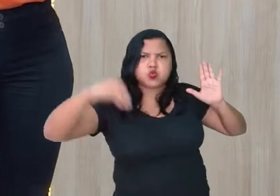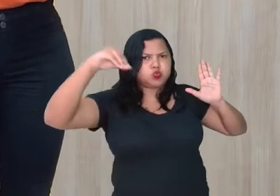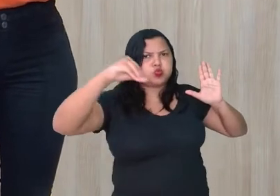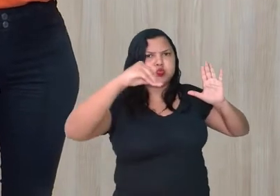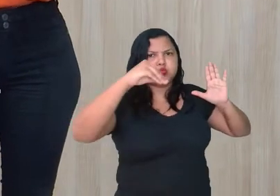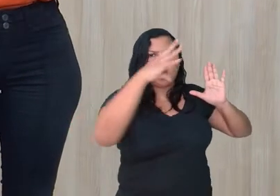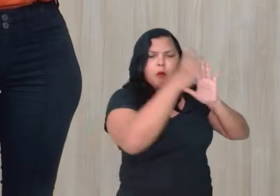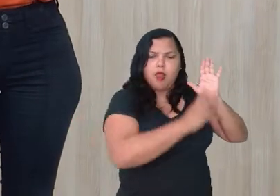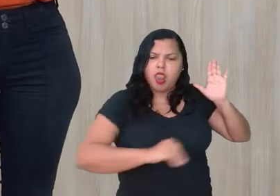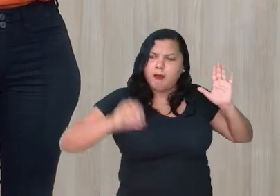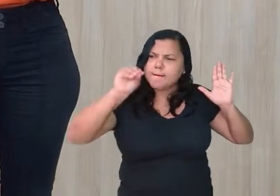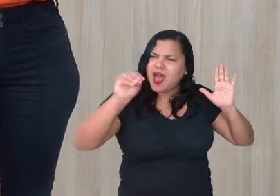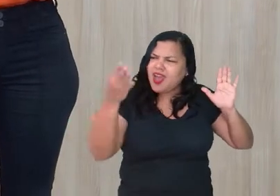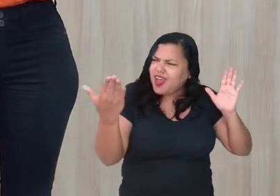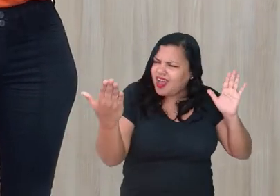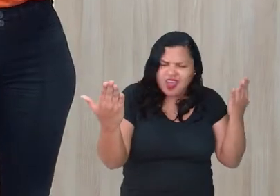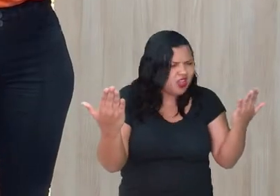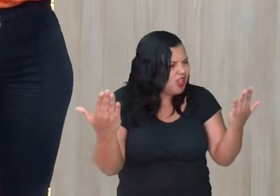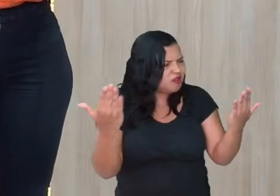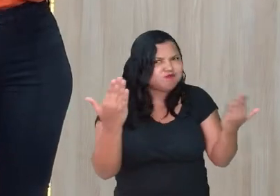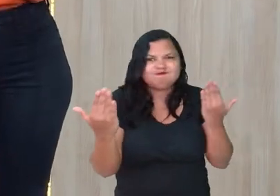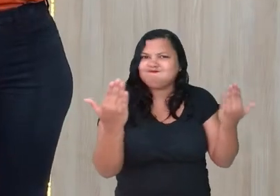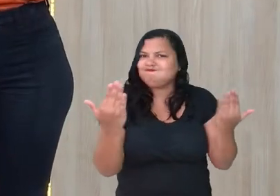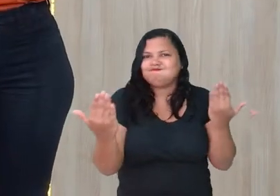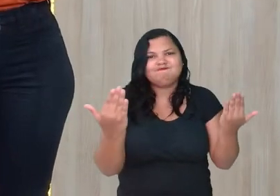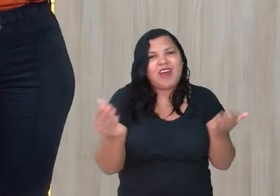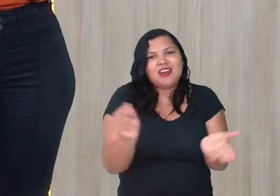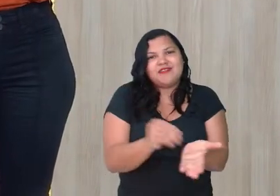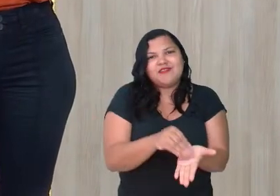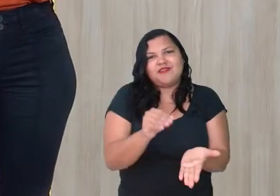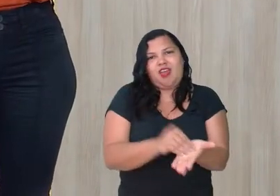muito grande nesse registro.